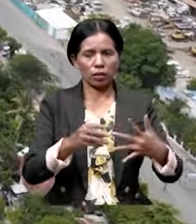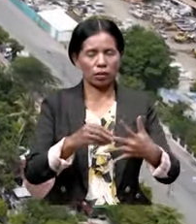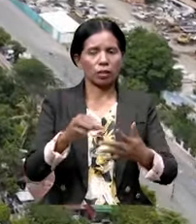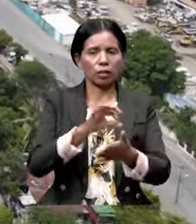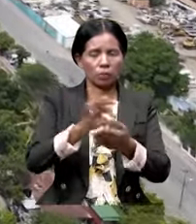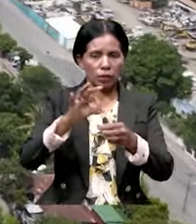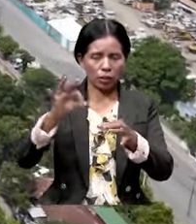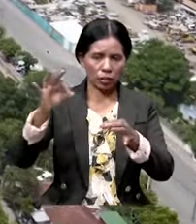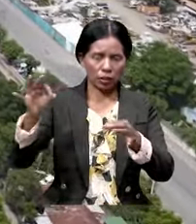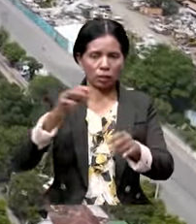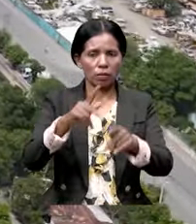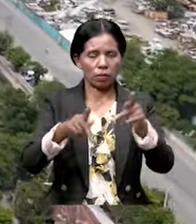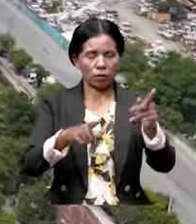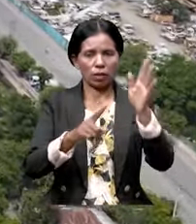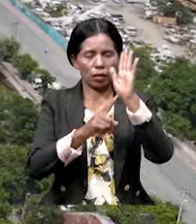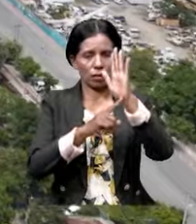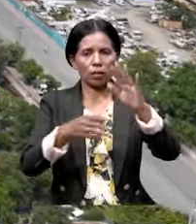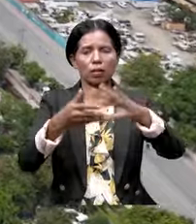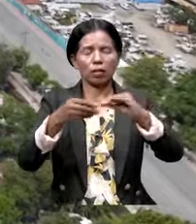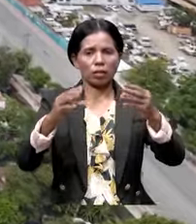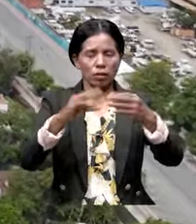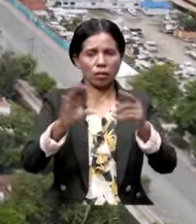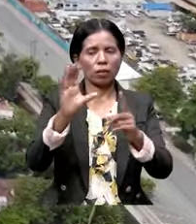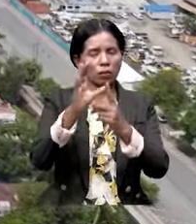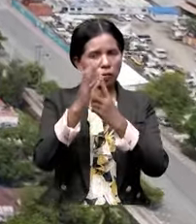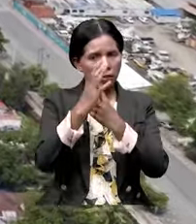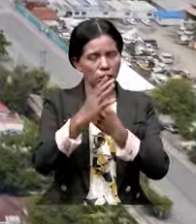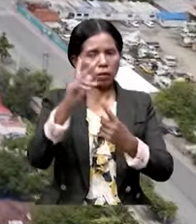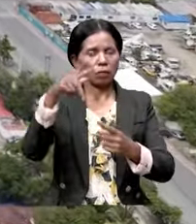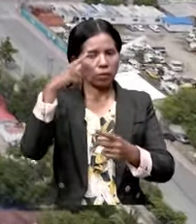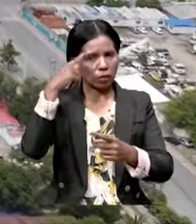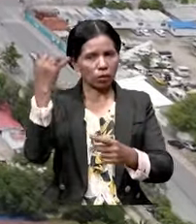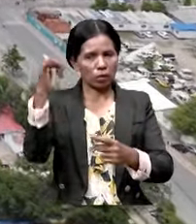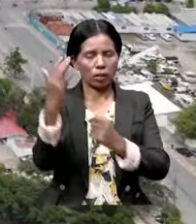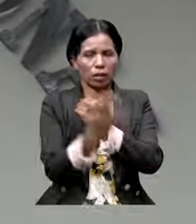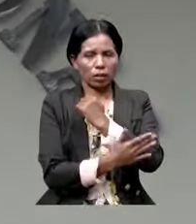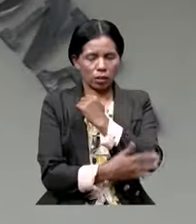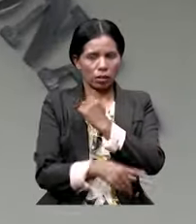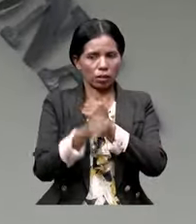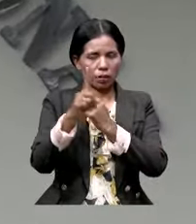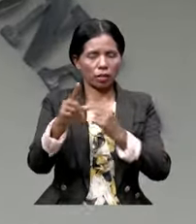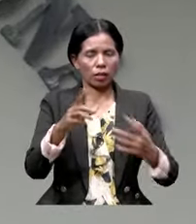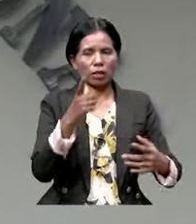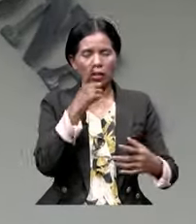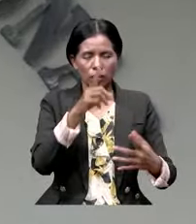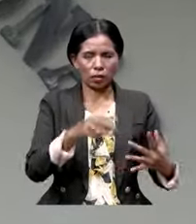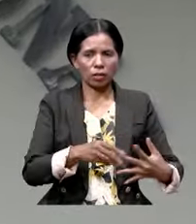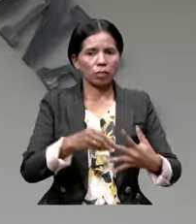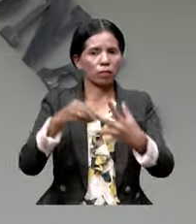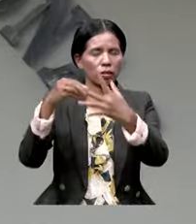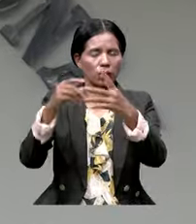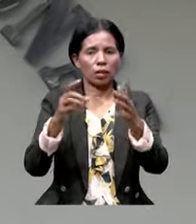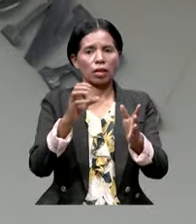niang, nebe reflete fator histórico, cultural, no política sira e a nação ida. Lian oficial ne, estado